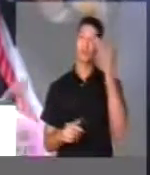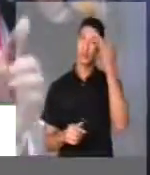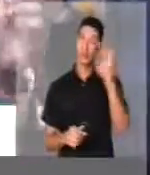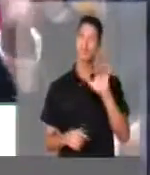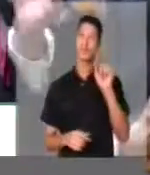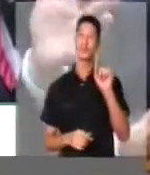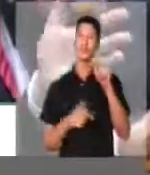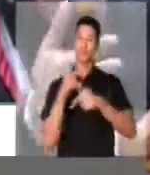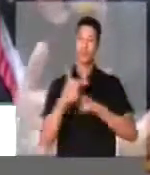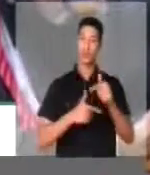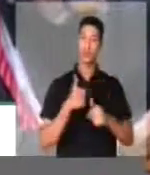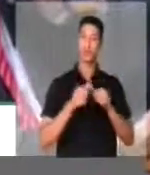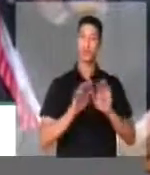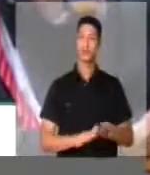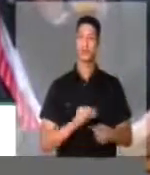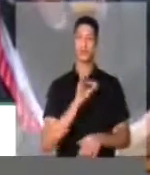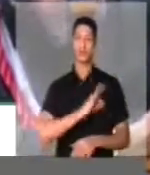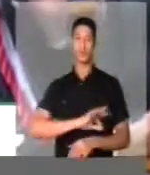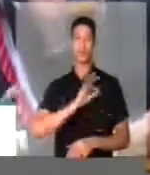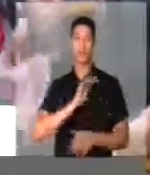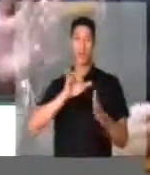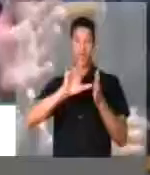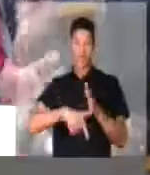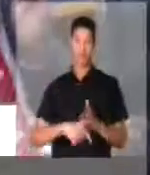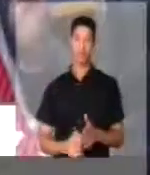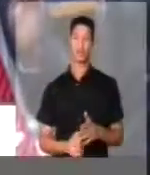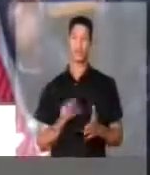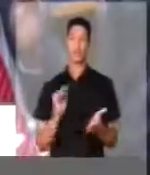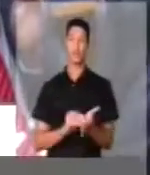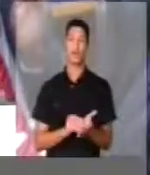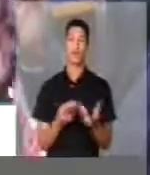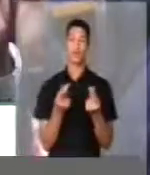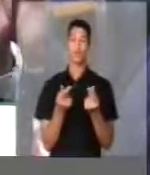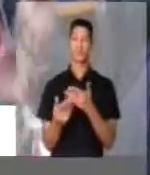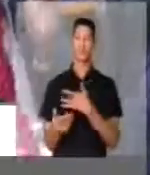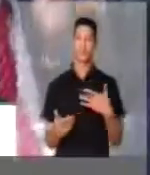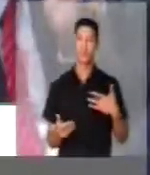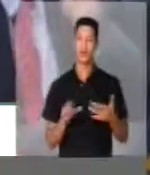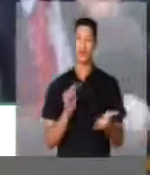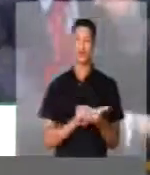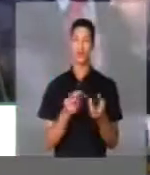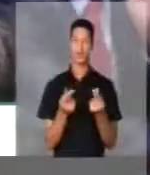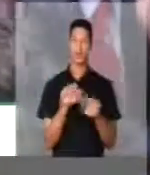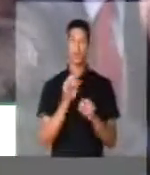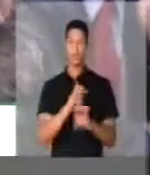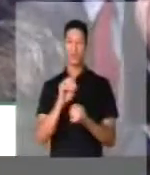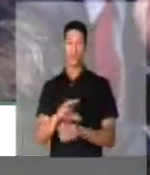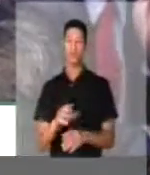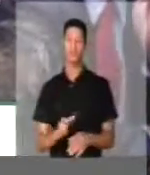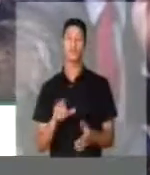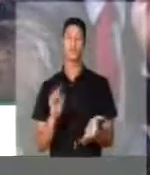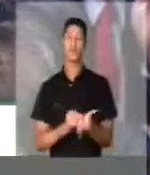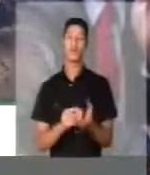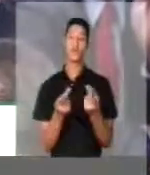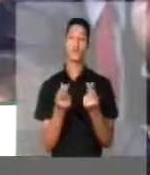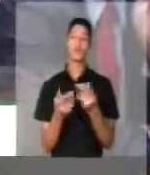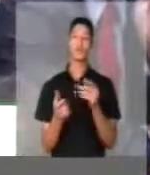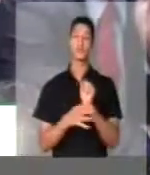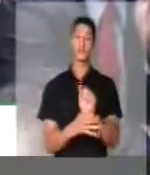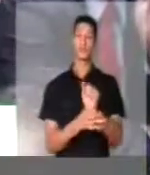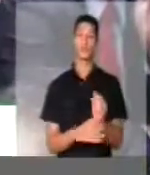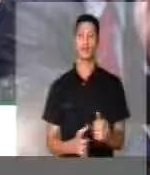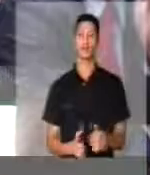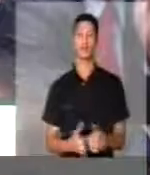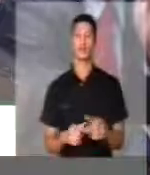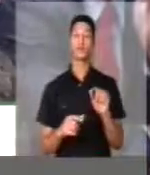sabem que os servidores estão com salários atrasados, que falta dinheiro para a saúde, que falta dinheiro para a educação, que falta dinheiro para a